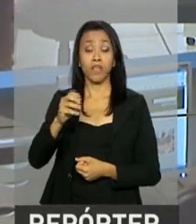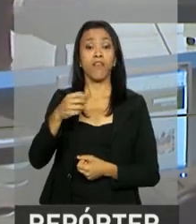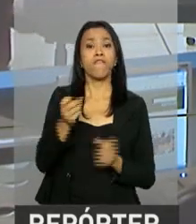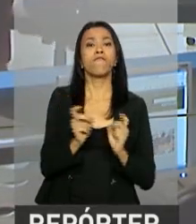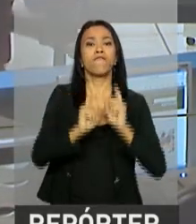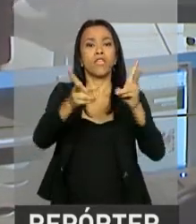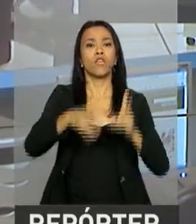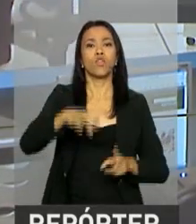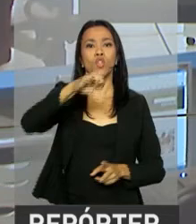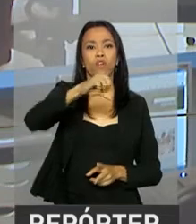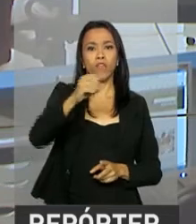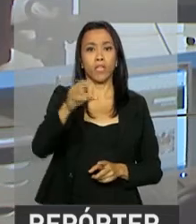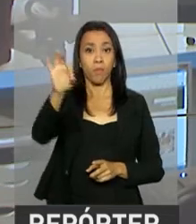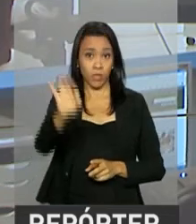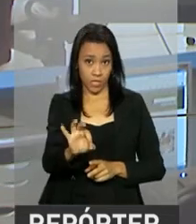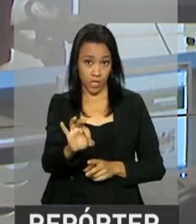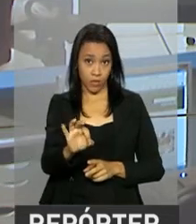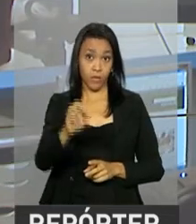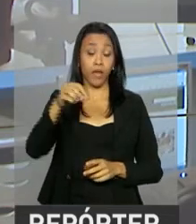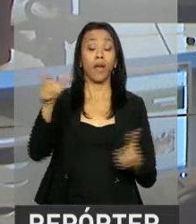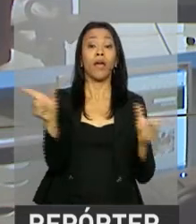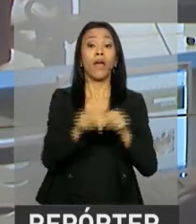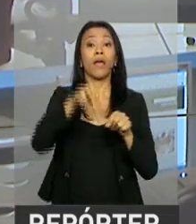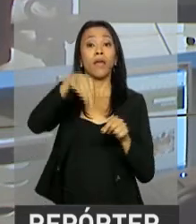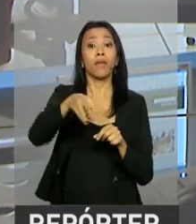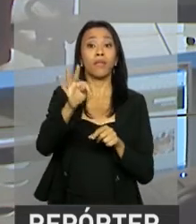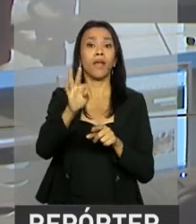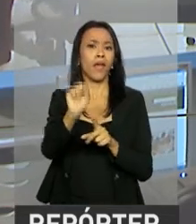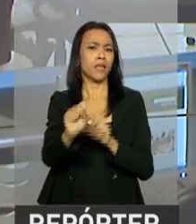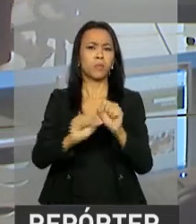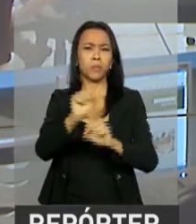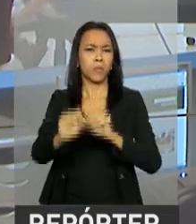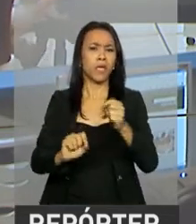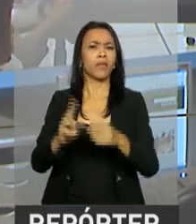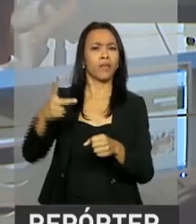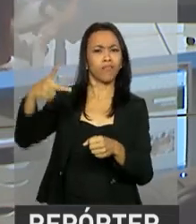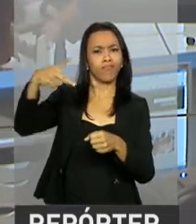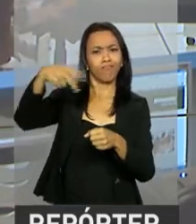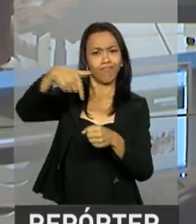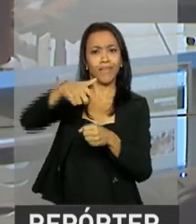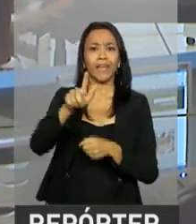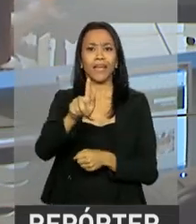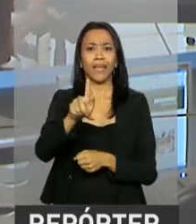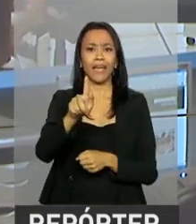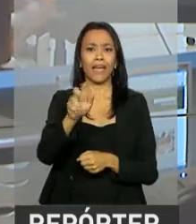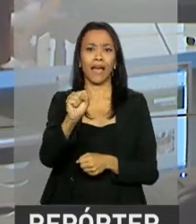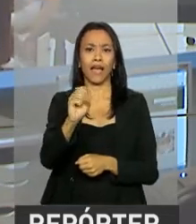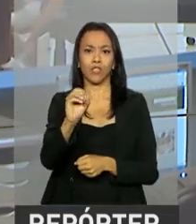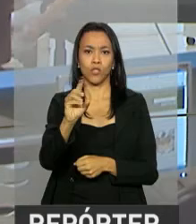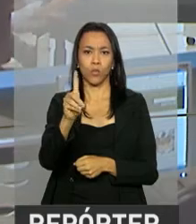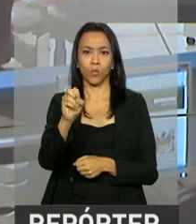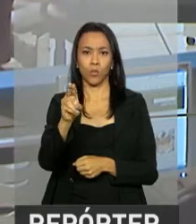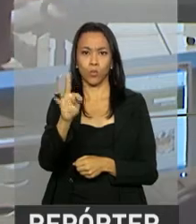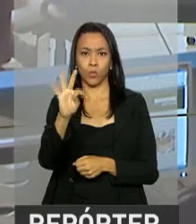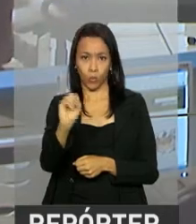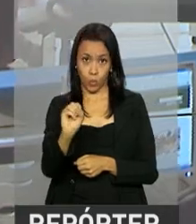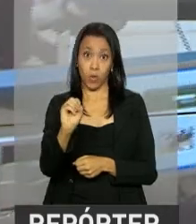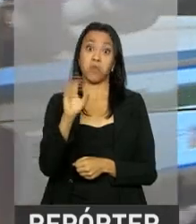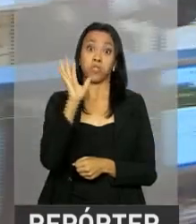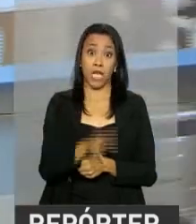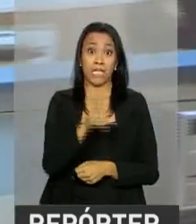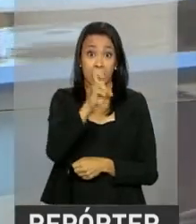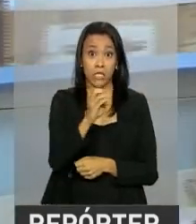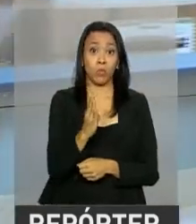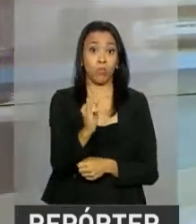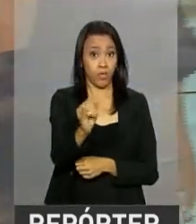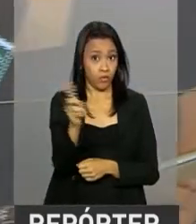da NTS, uma das empresas da companhia que opera gasodutos. O negócio foi fechado por mais de 5 bilhões de dólares. E